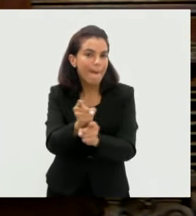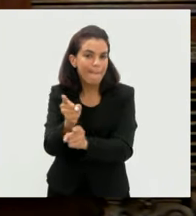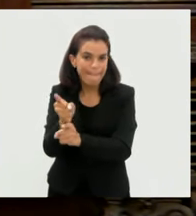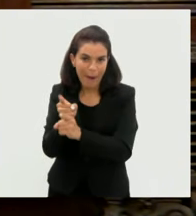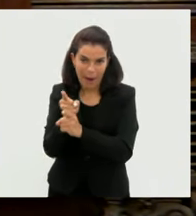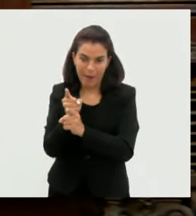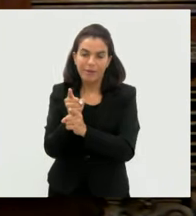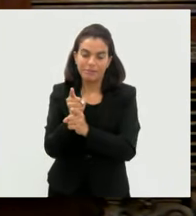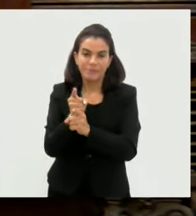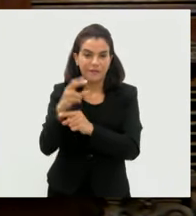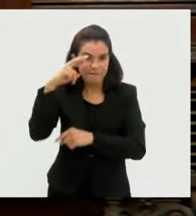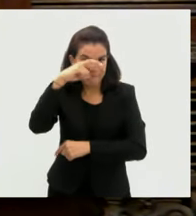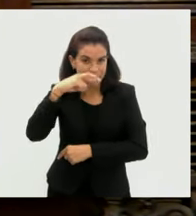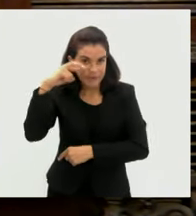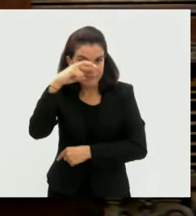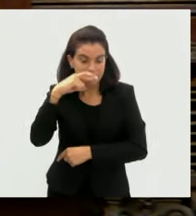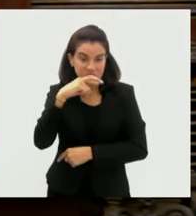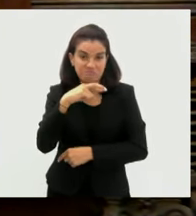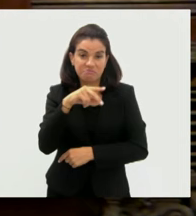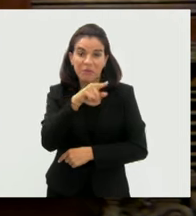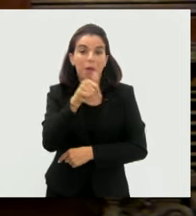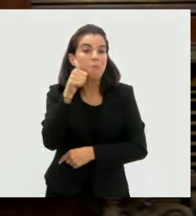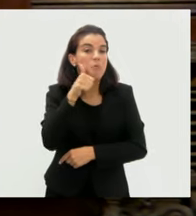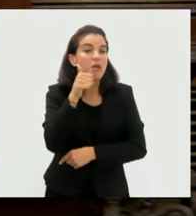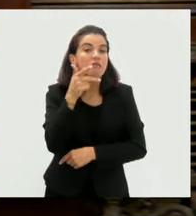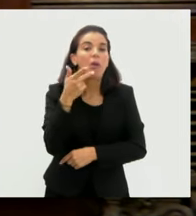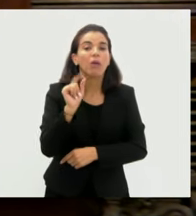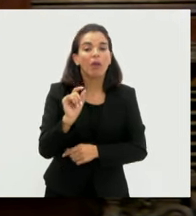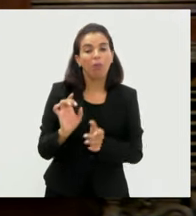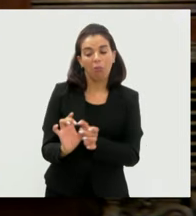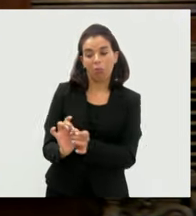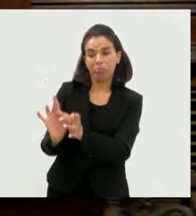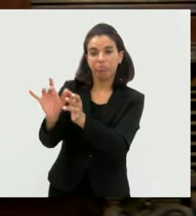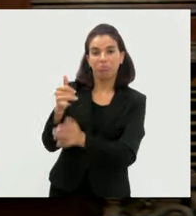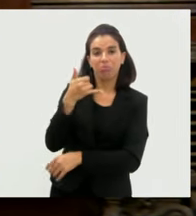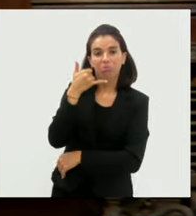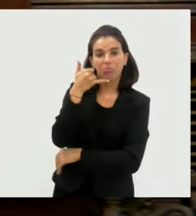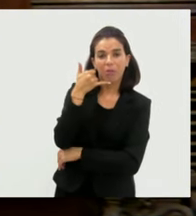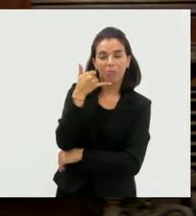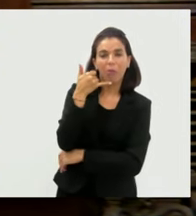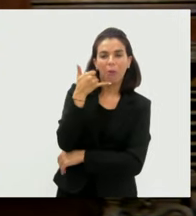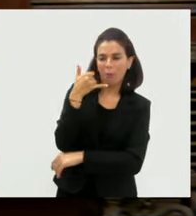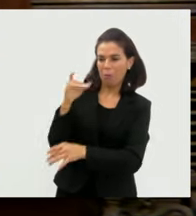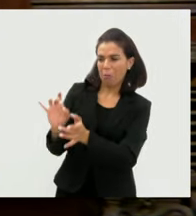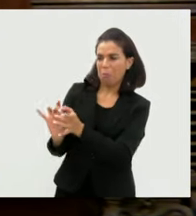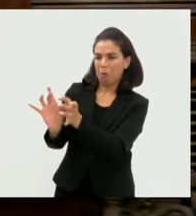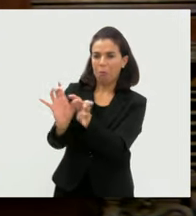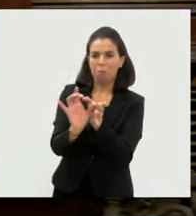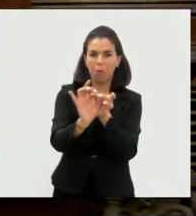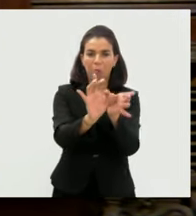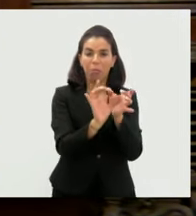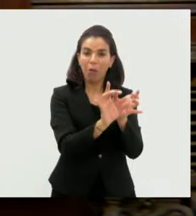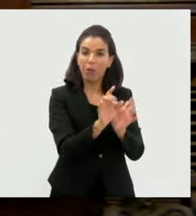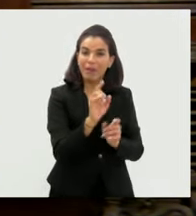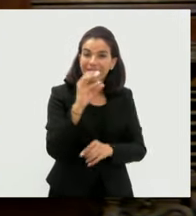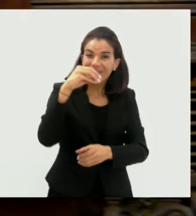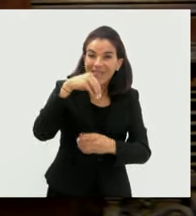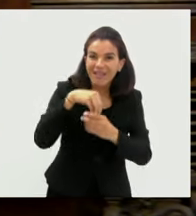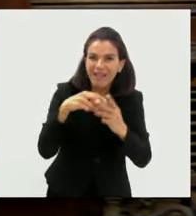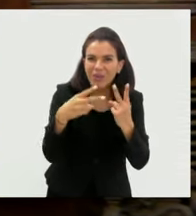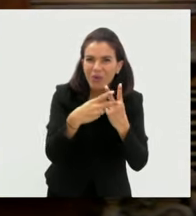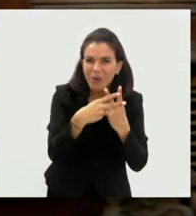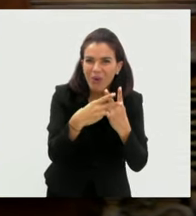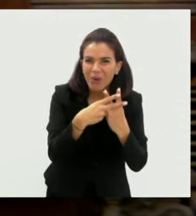afirmou que deixava os presidiários usarem celular. Lá de dentro são